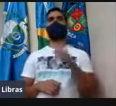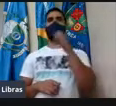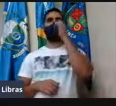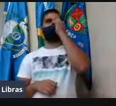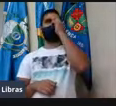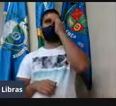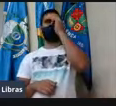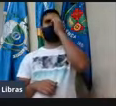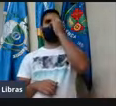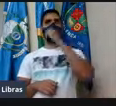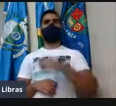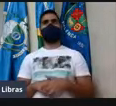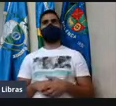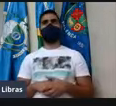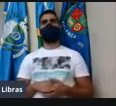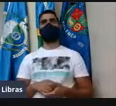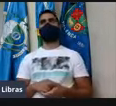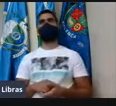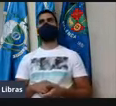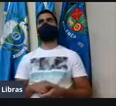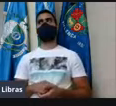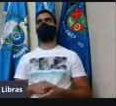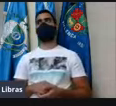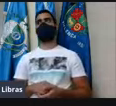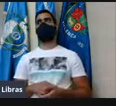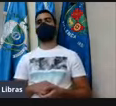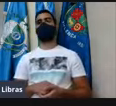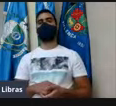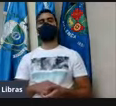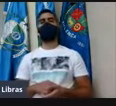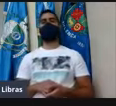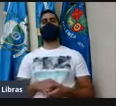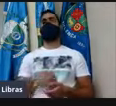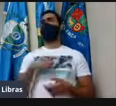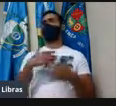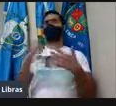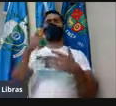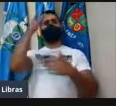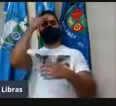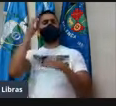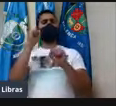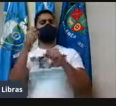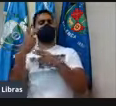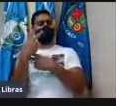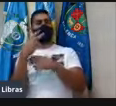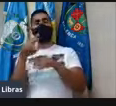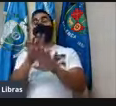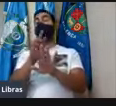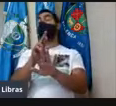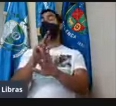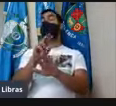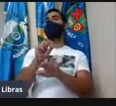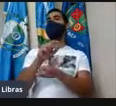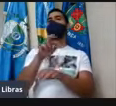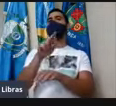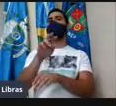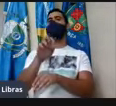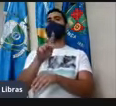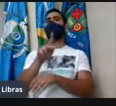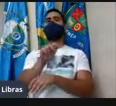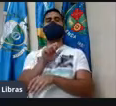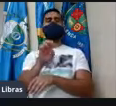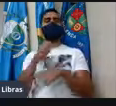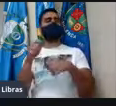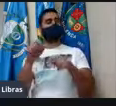não. Assumiu. Não. Bom, está lá para qualquer cidadão e cidadã que queira ver. Então, esses são os repasses que deveriam estar